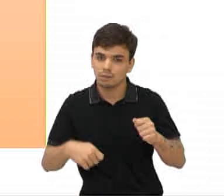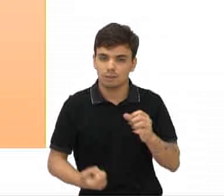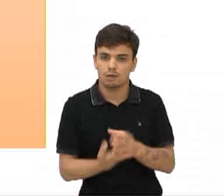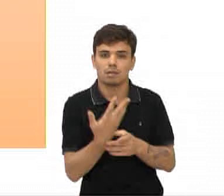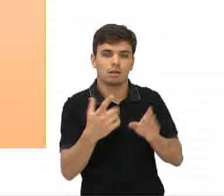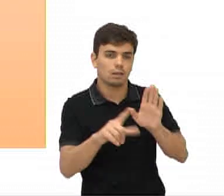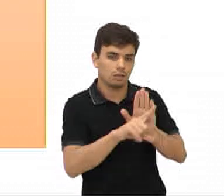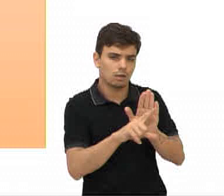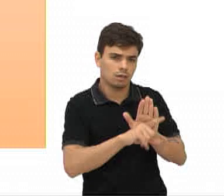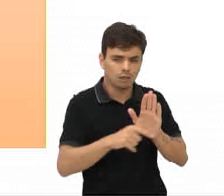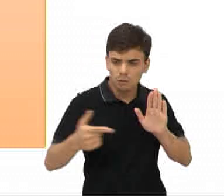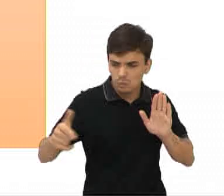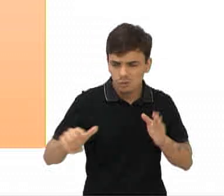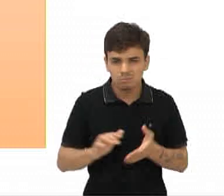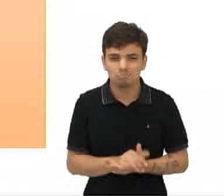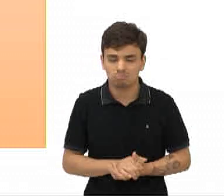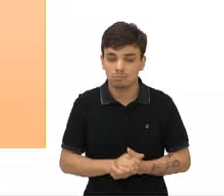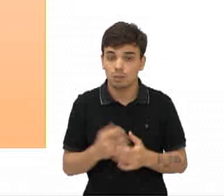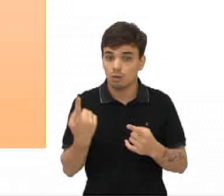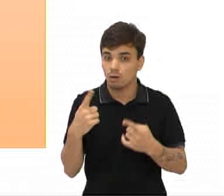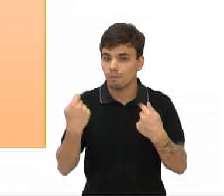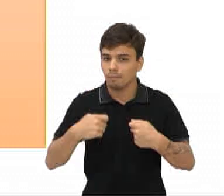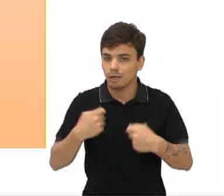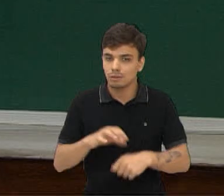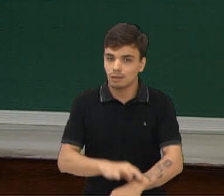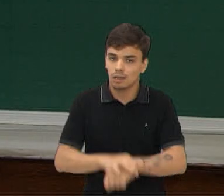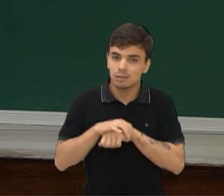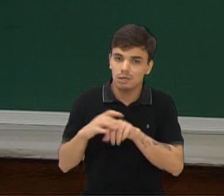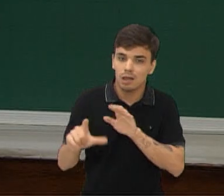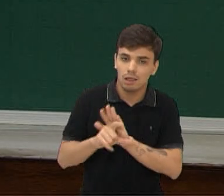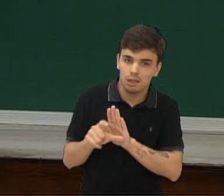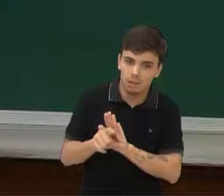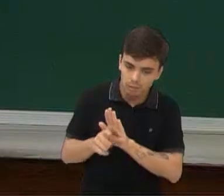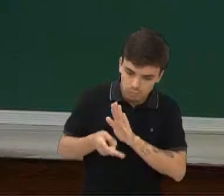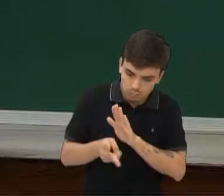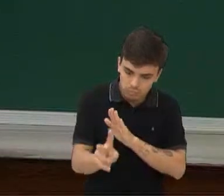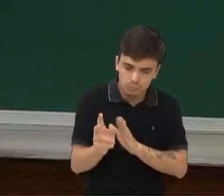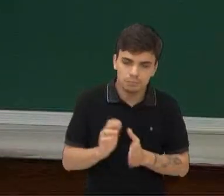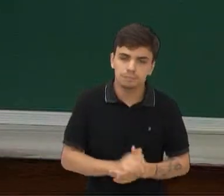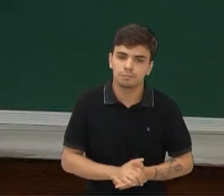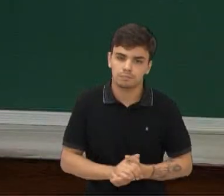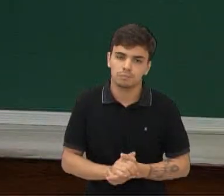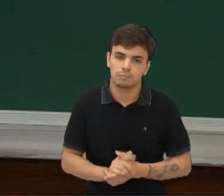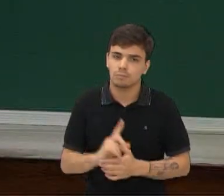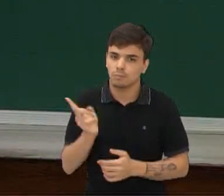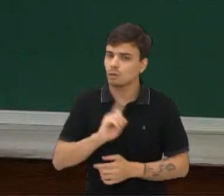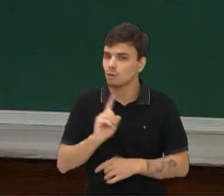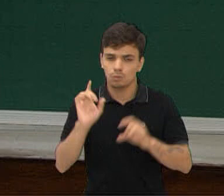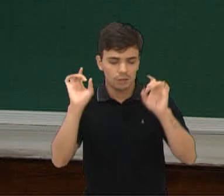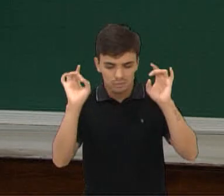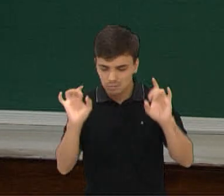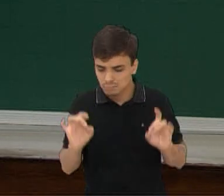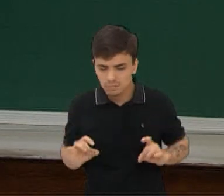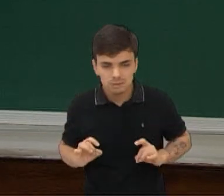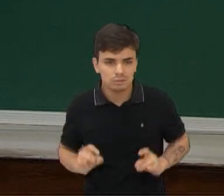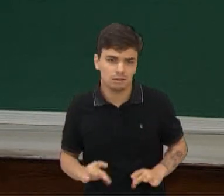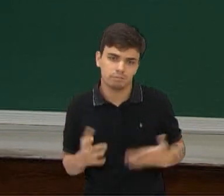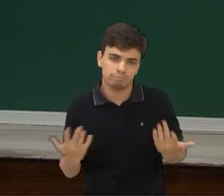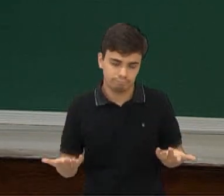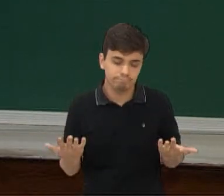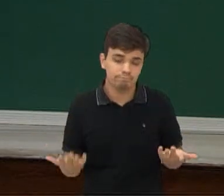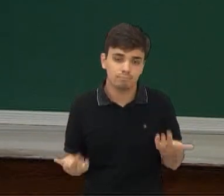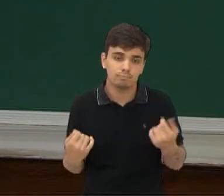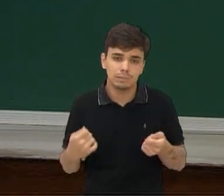Outra, né? É preciso garantir que a lei seja cumprida. É tudo muito vago. Isso aqui não é específico. Você tem que pensar em algo que seja